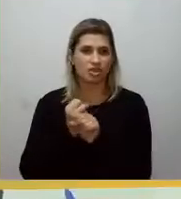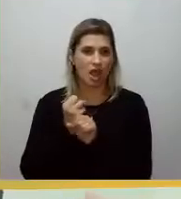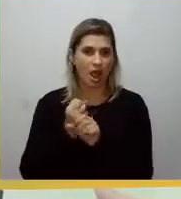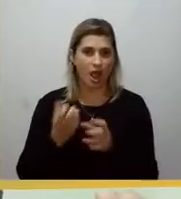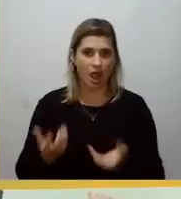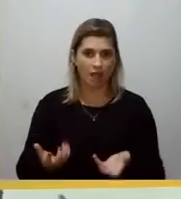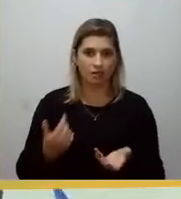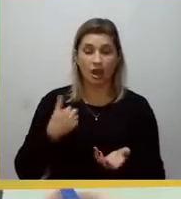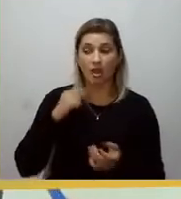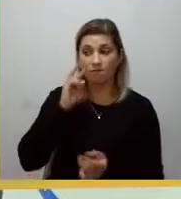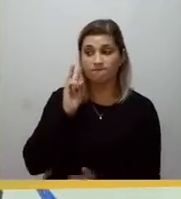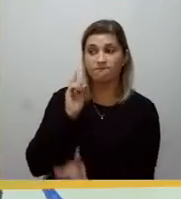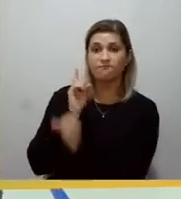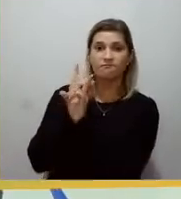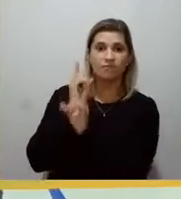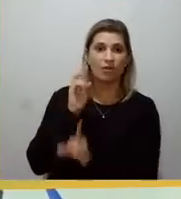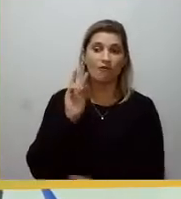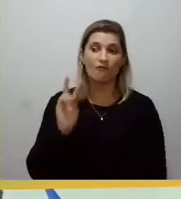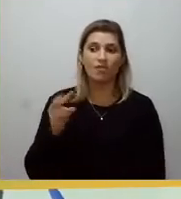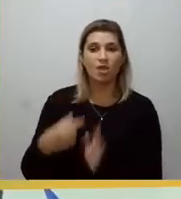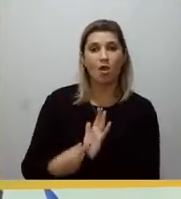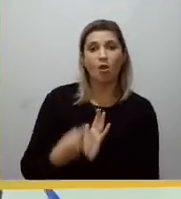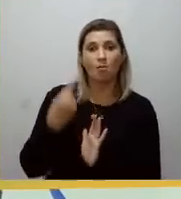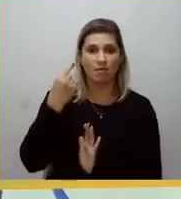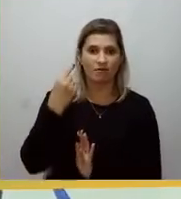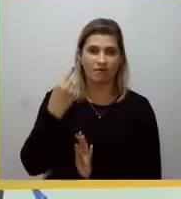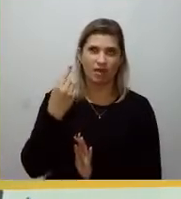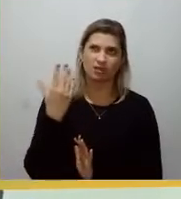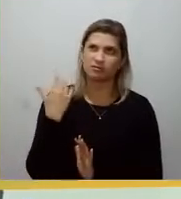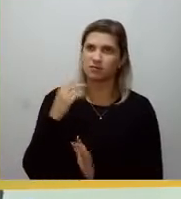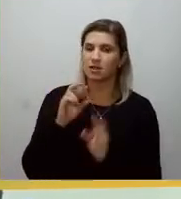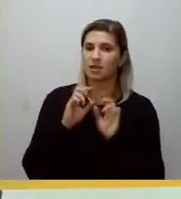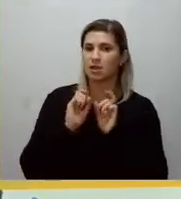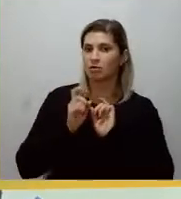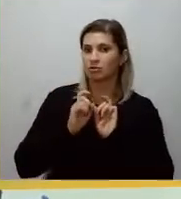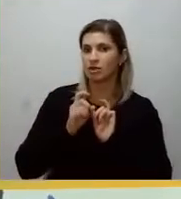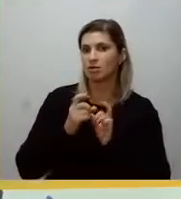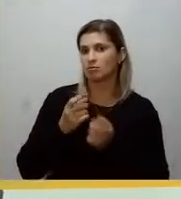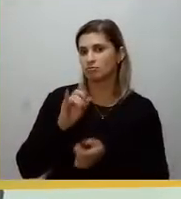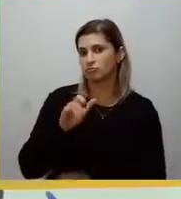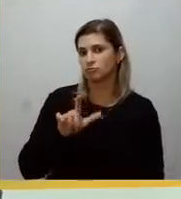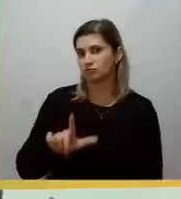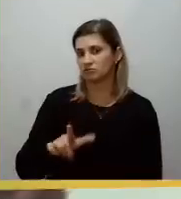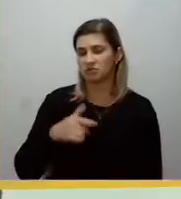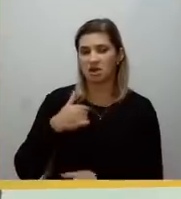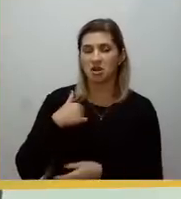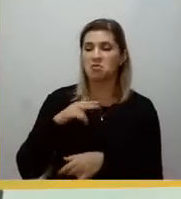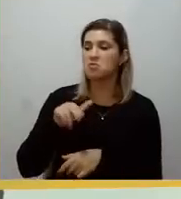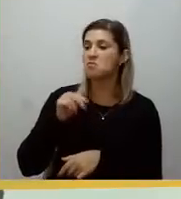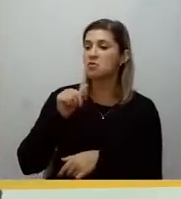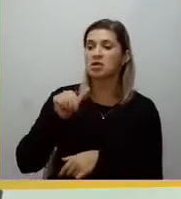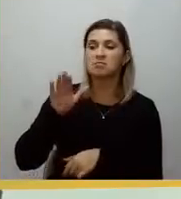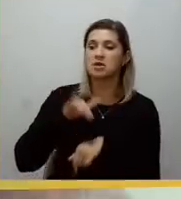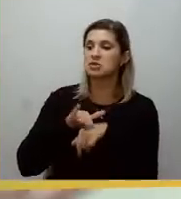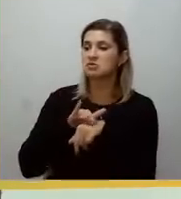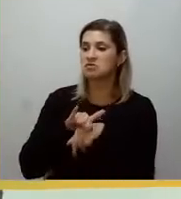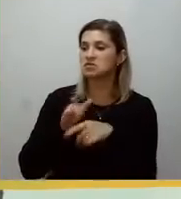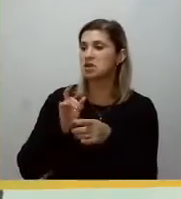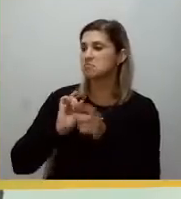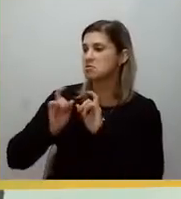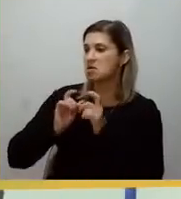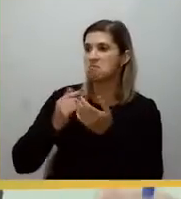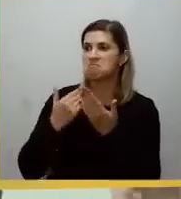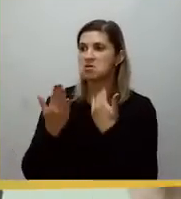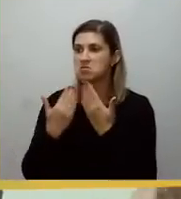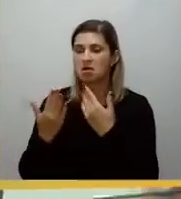Joinville, numa reunião que eu fui, um evento. Nunca mais falei, troquei mensagem, conversei, não tem nenhuma